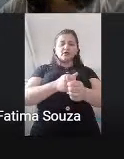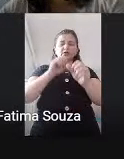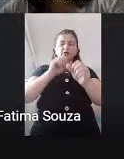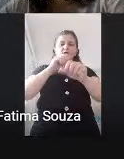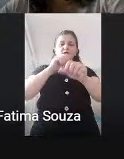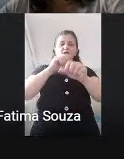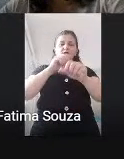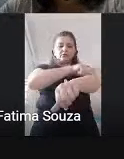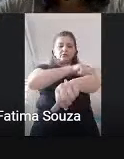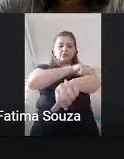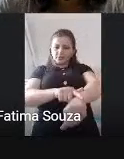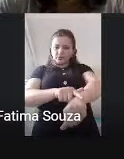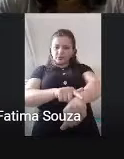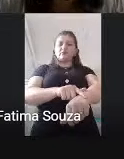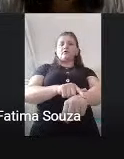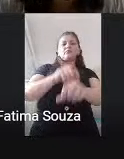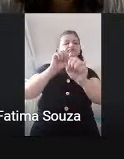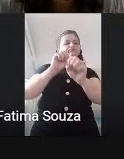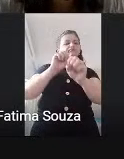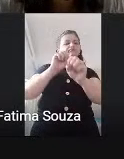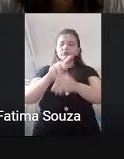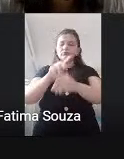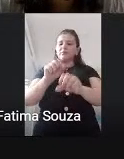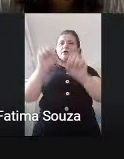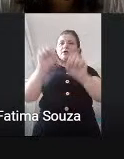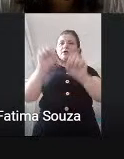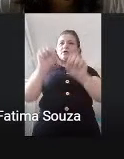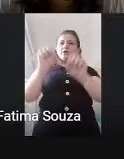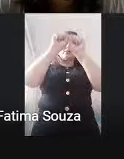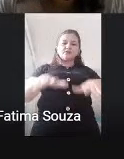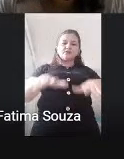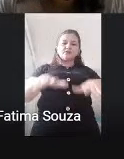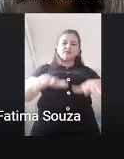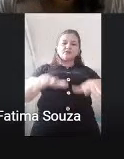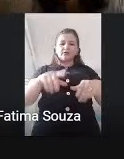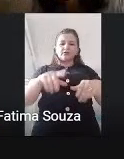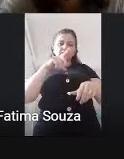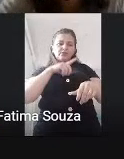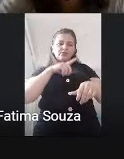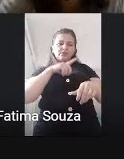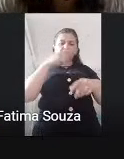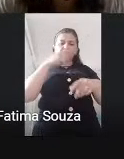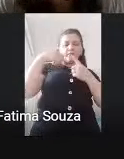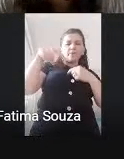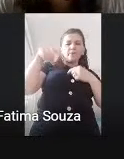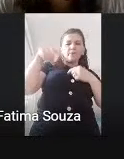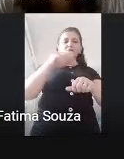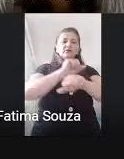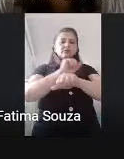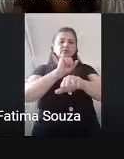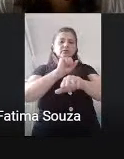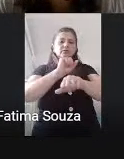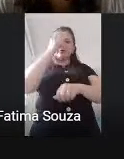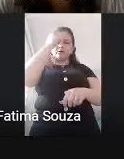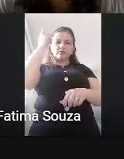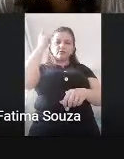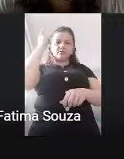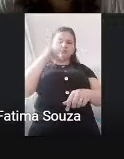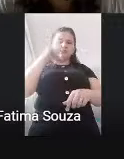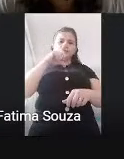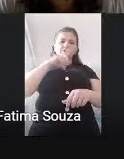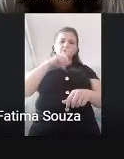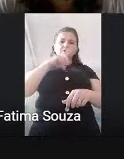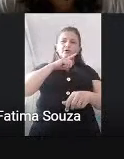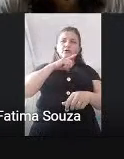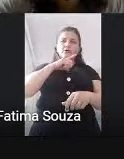sistemática, não adianta ser uma ação educativa em que a gente vai esperar que essa pessoa vá um dia procurar o